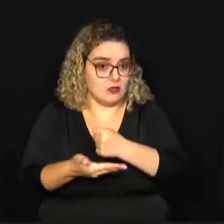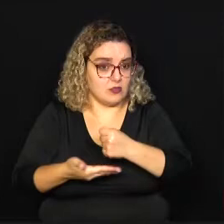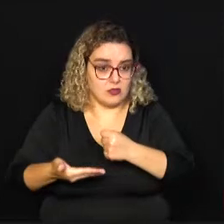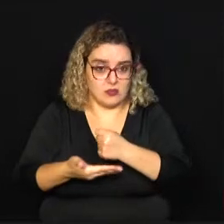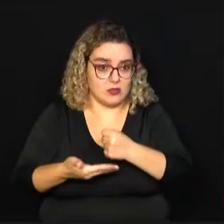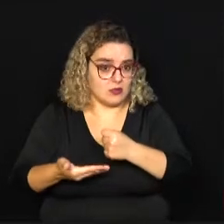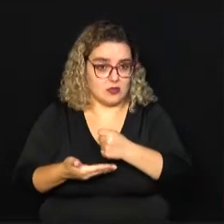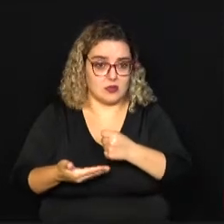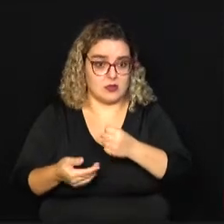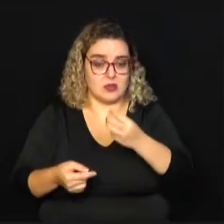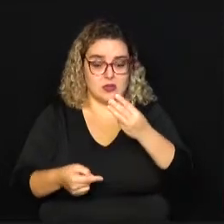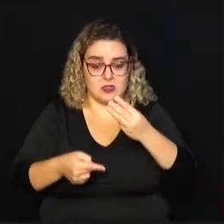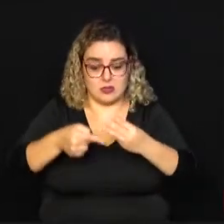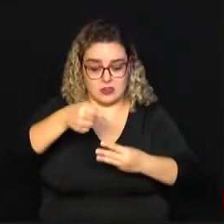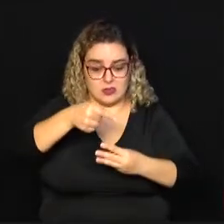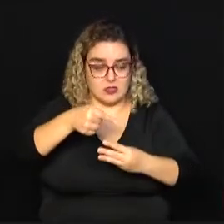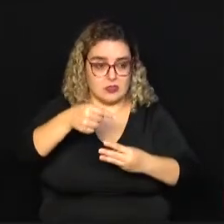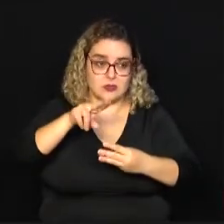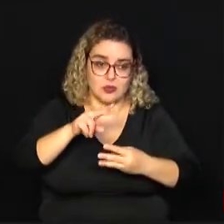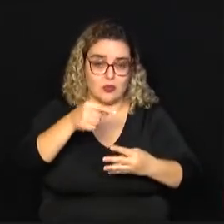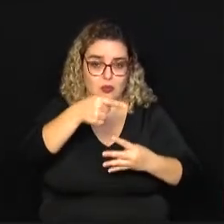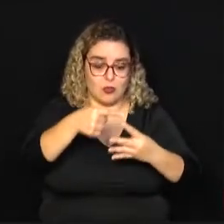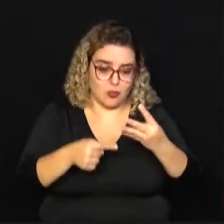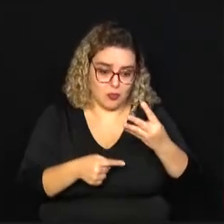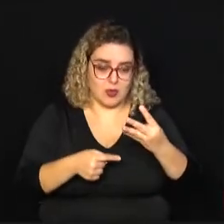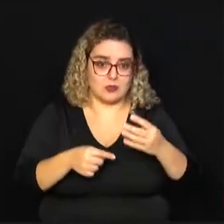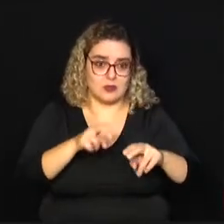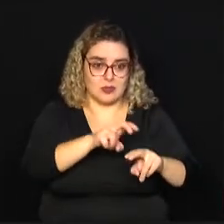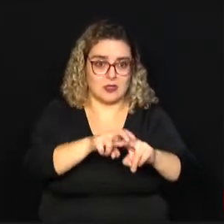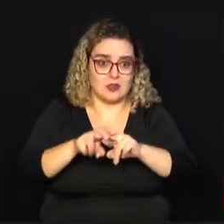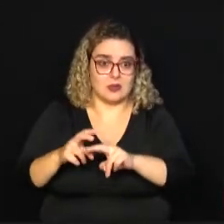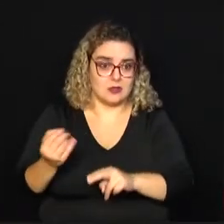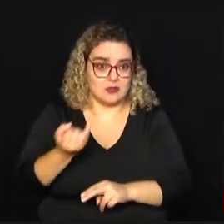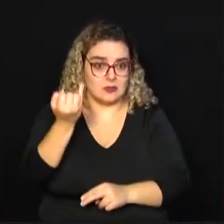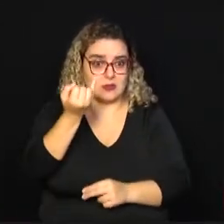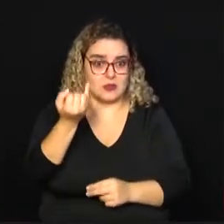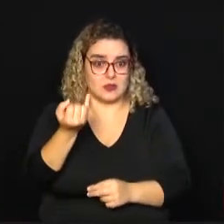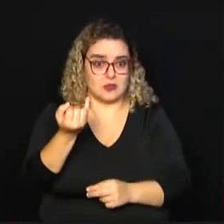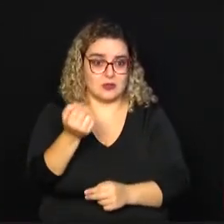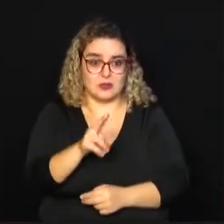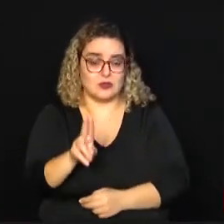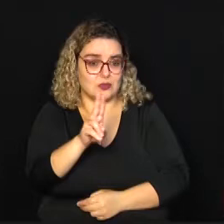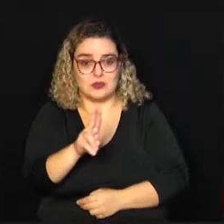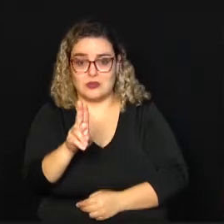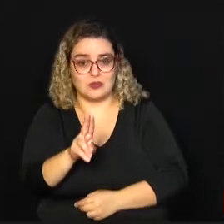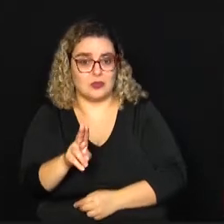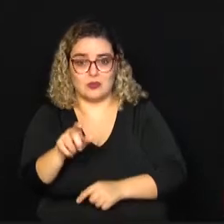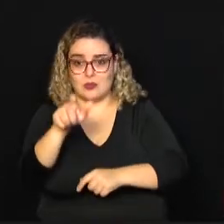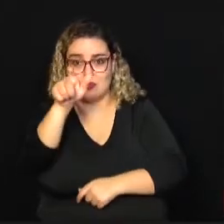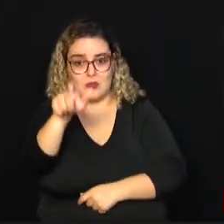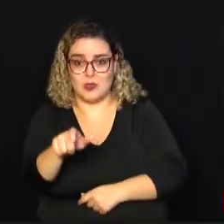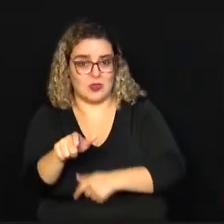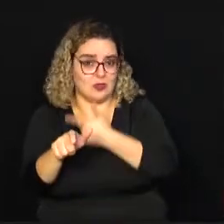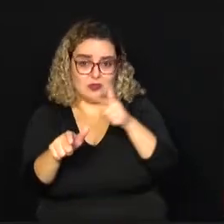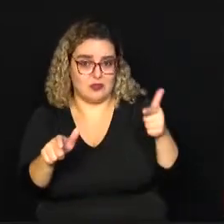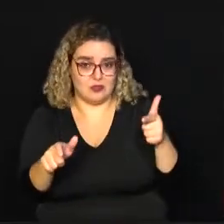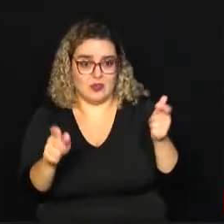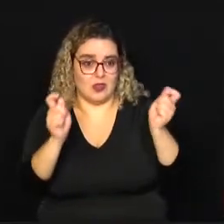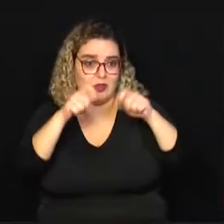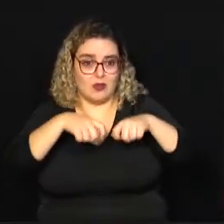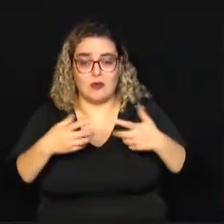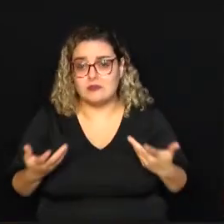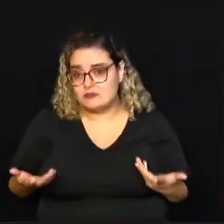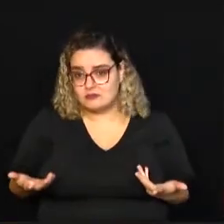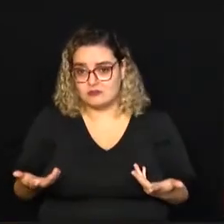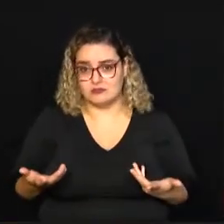das 3 ou 4 cadeiras mais importantes da República nesse momento e está sendo ocupado por um completo incompetente, né? Então, o